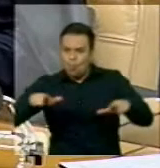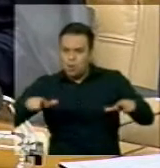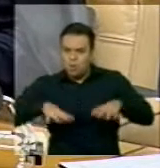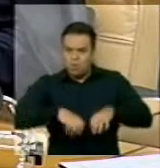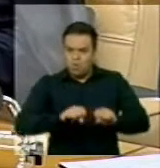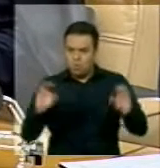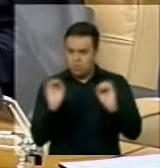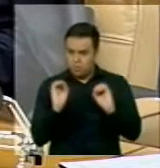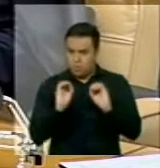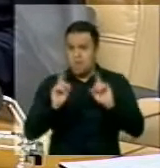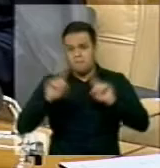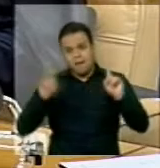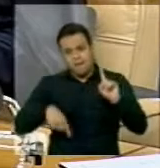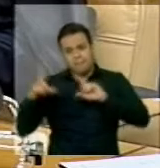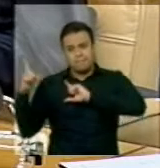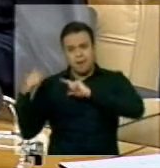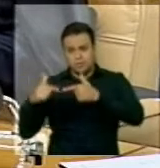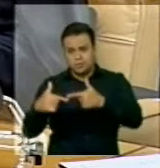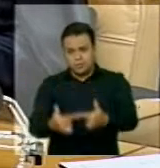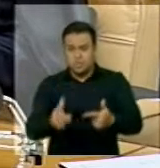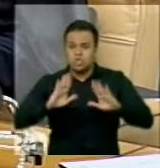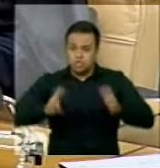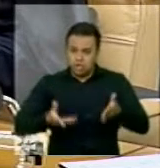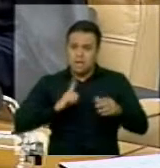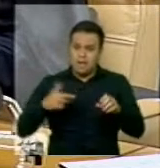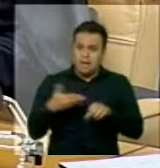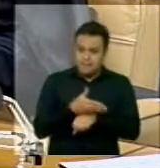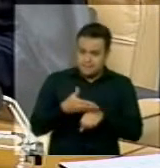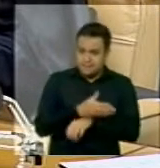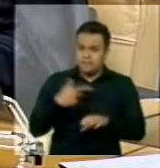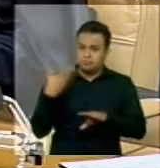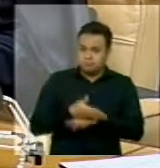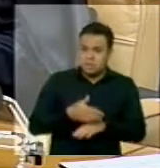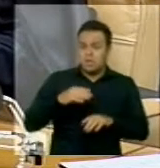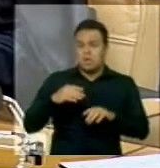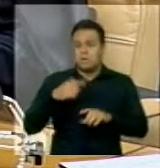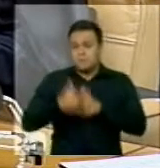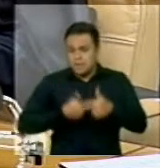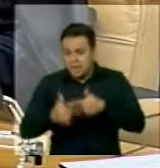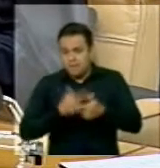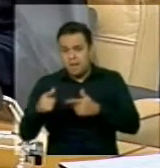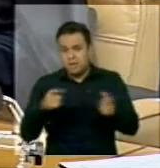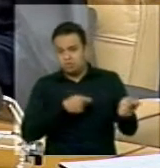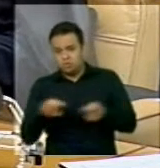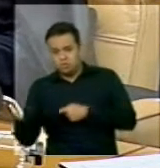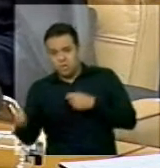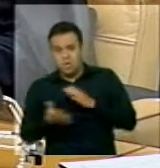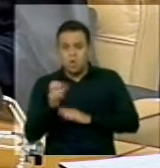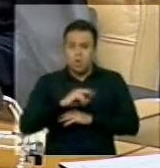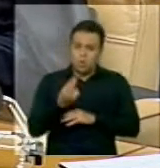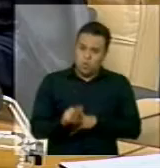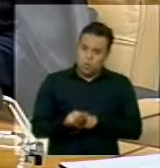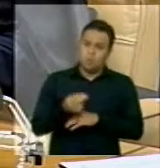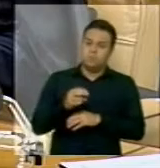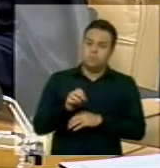as quais tradicionalmente tenham tido acesso para suas atividades tradicionais e de subsistência. Nesse